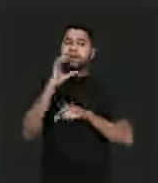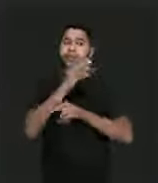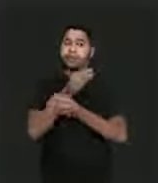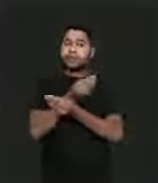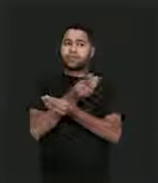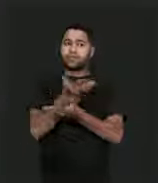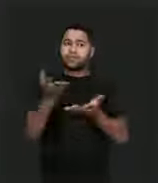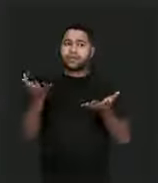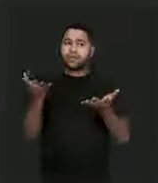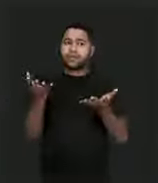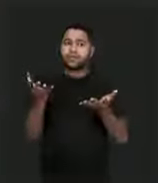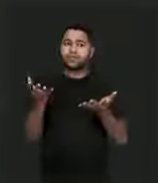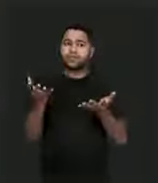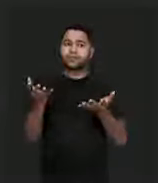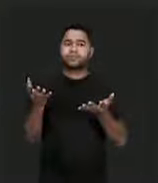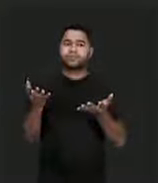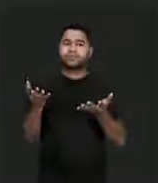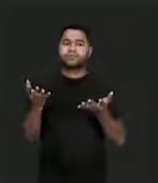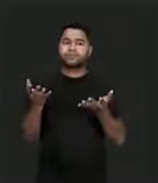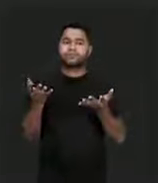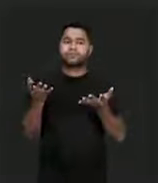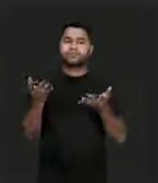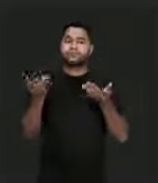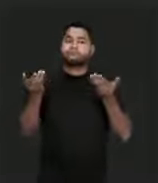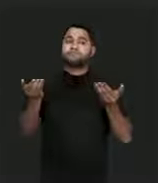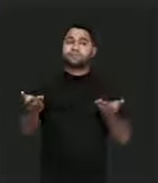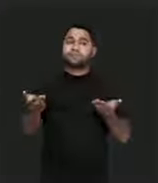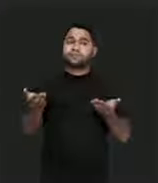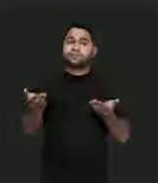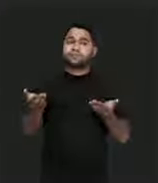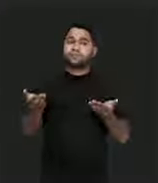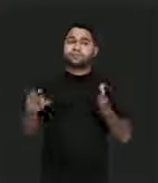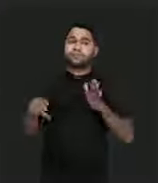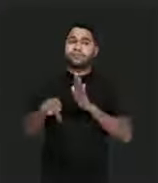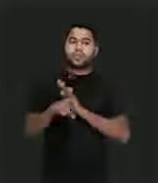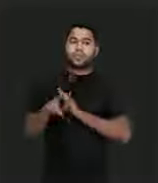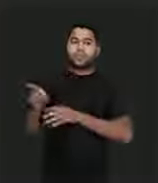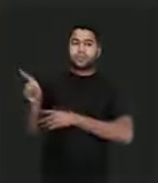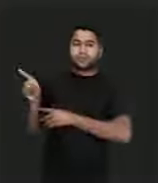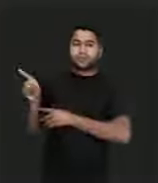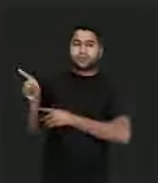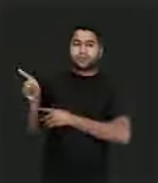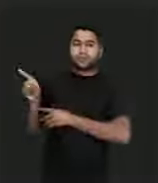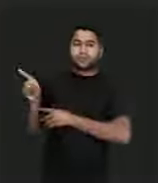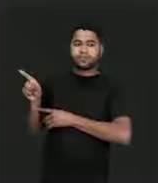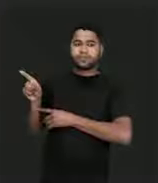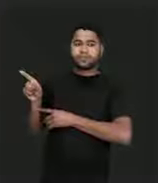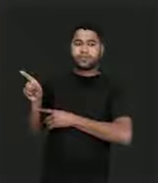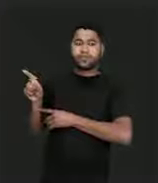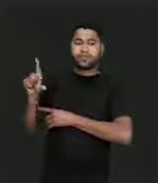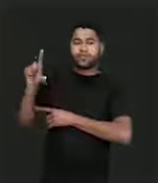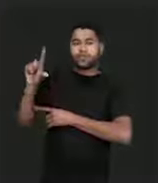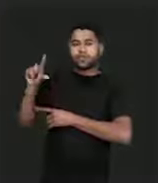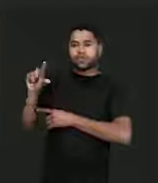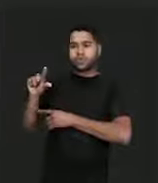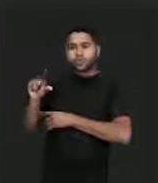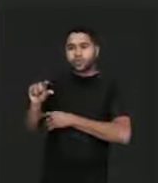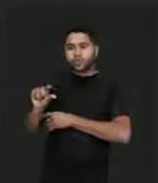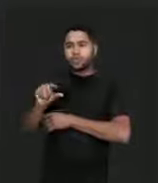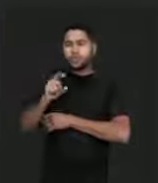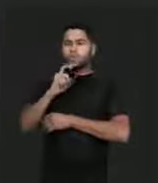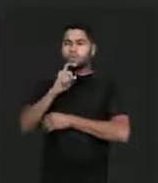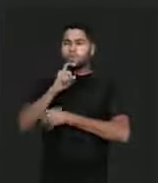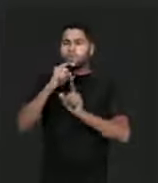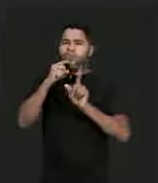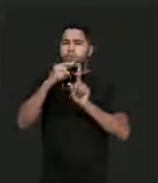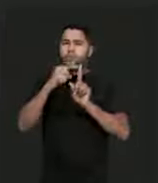para a fonte fria. O vapor, então, passa por um condensador, diminui a sua temperatura, volta